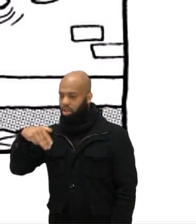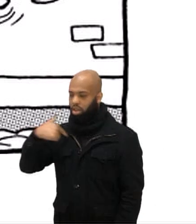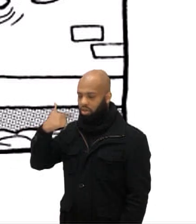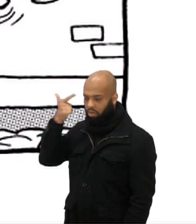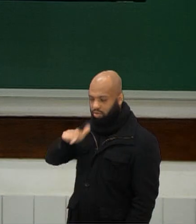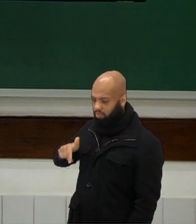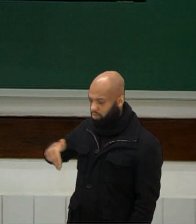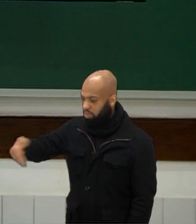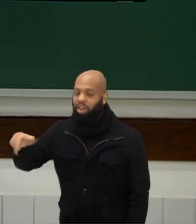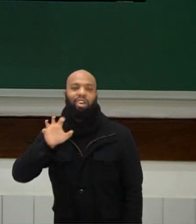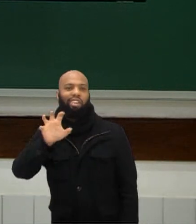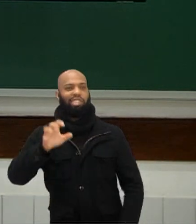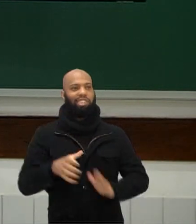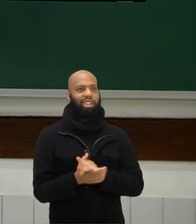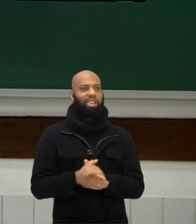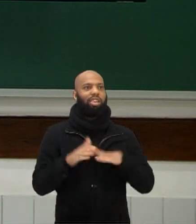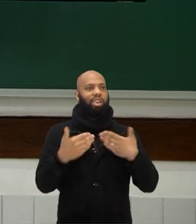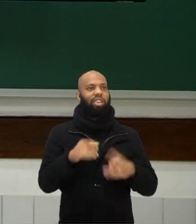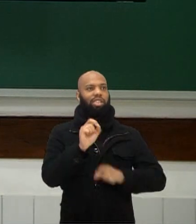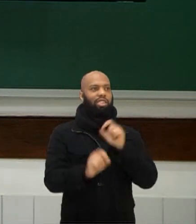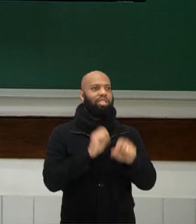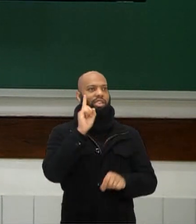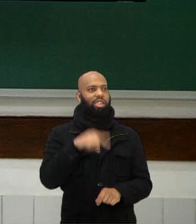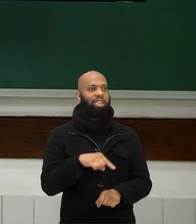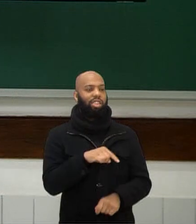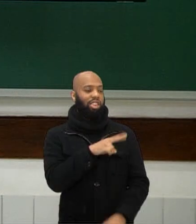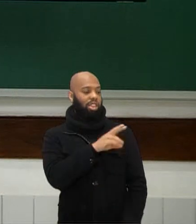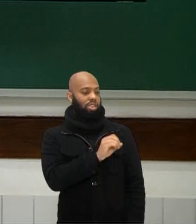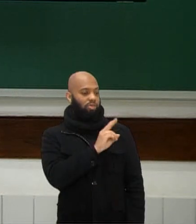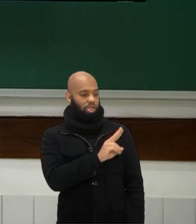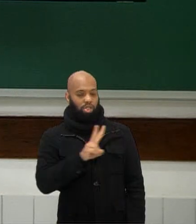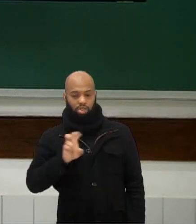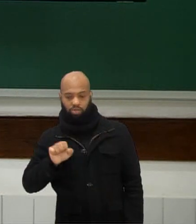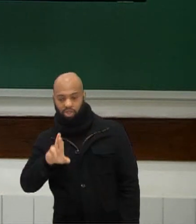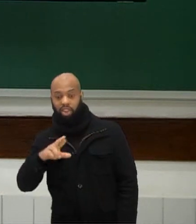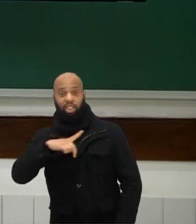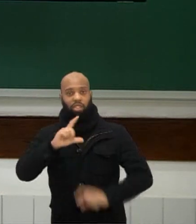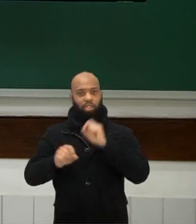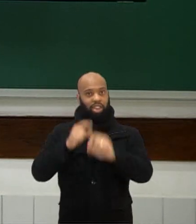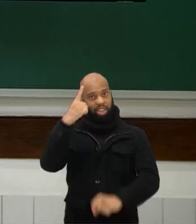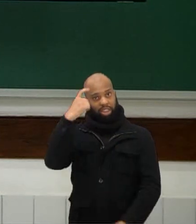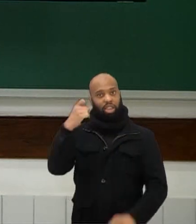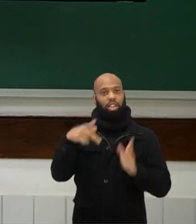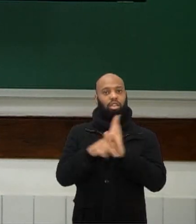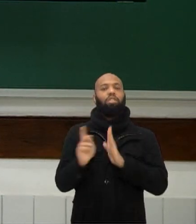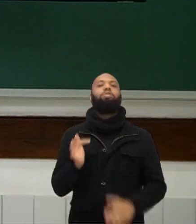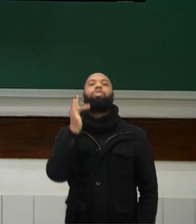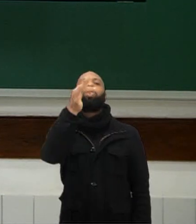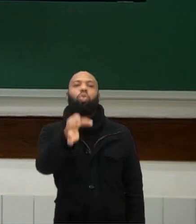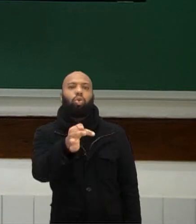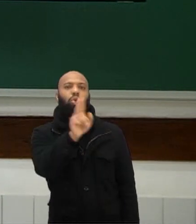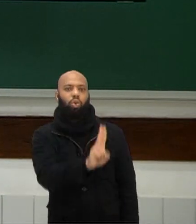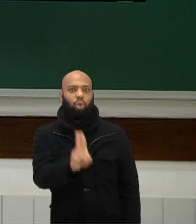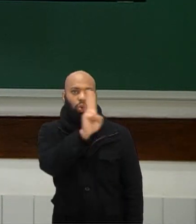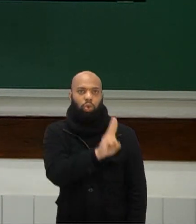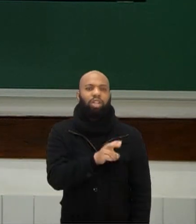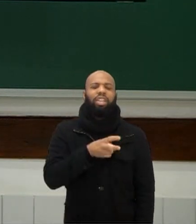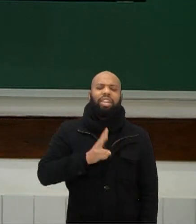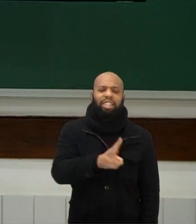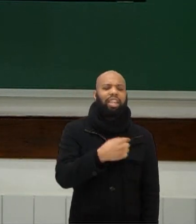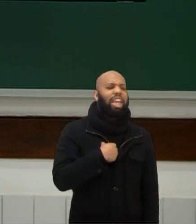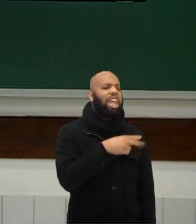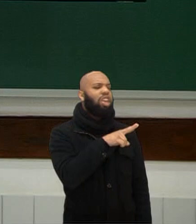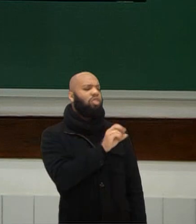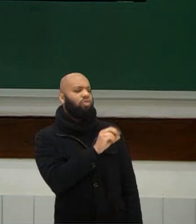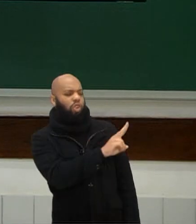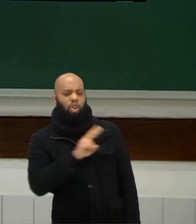ando assim. Então, esse vou ver tem essa ideia de futuro, a gente utiliza bastante isso na nossa fala. Vou